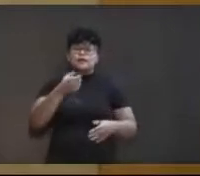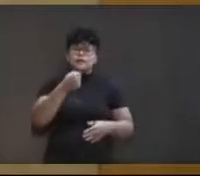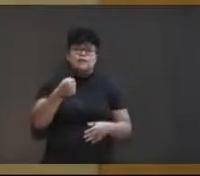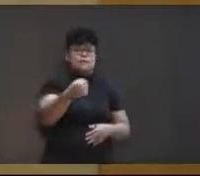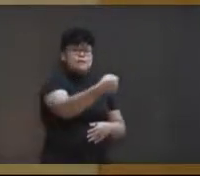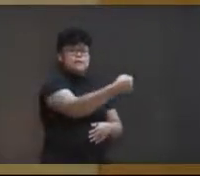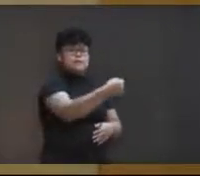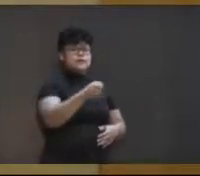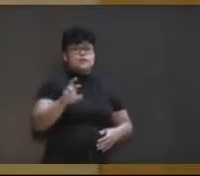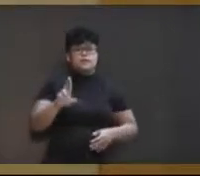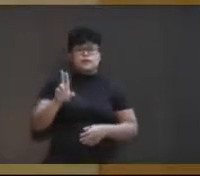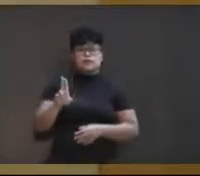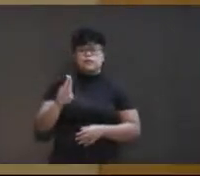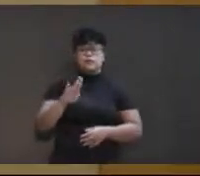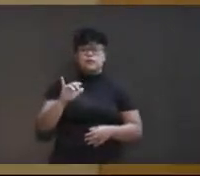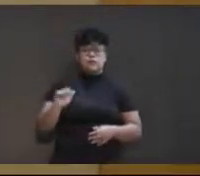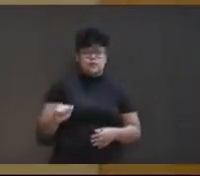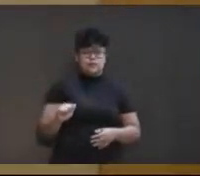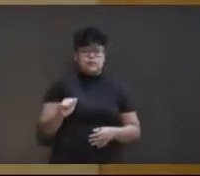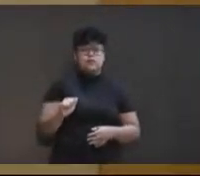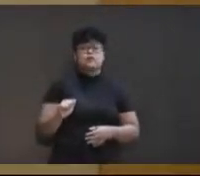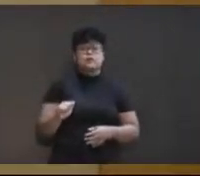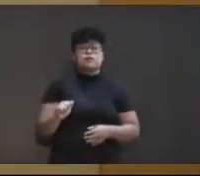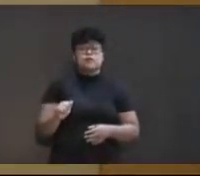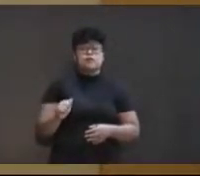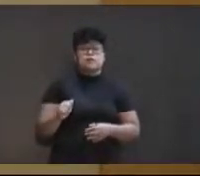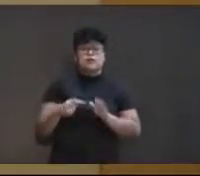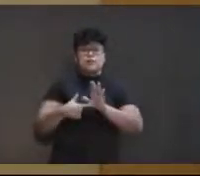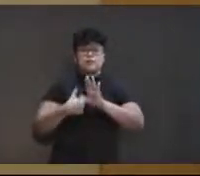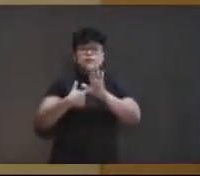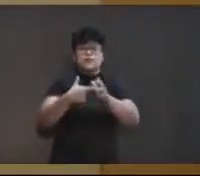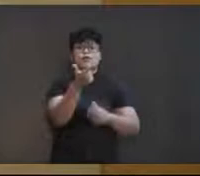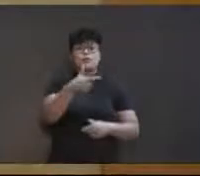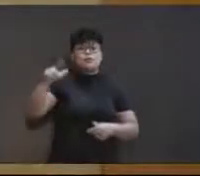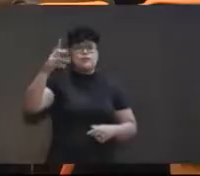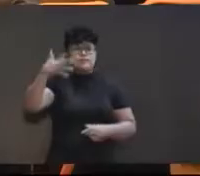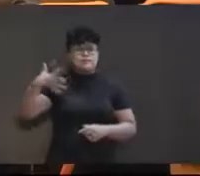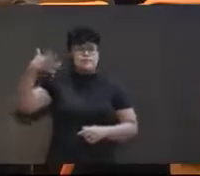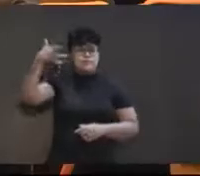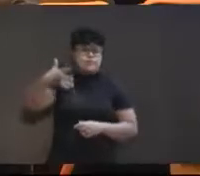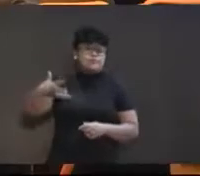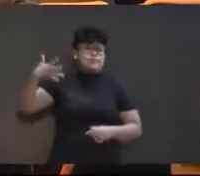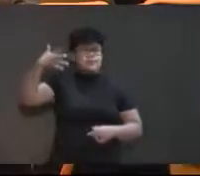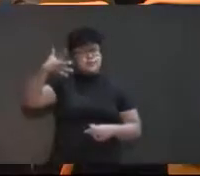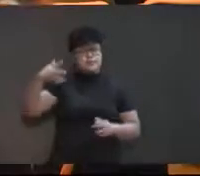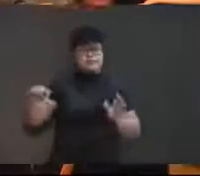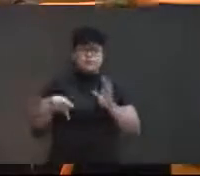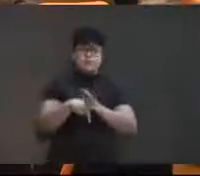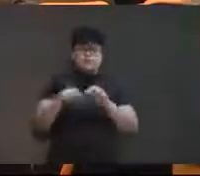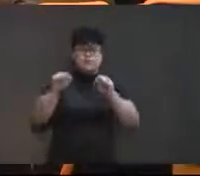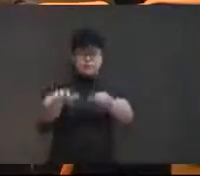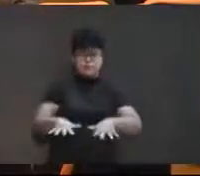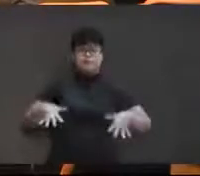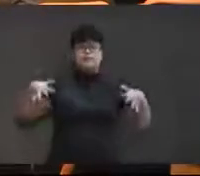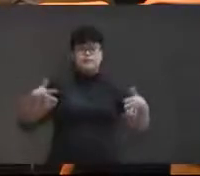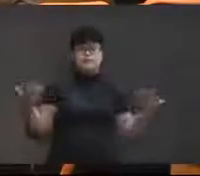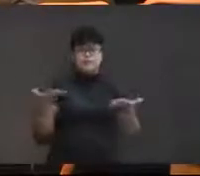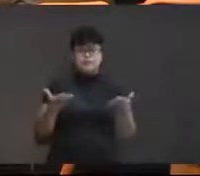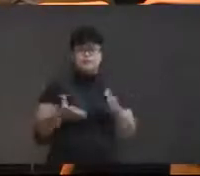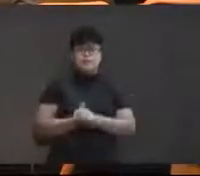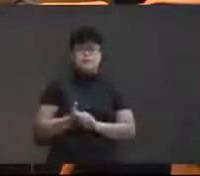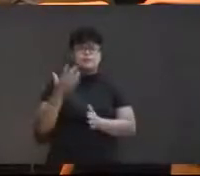Nascimento que apresentará a palestrante da 2ª plenária do dia E aí